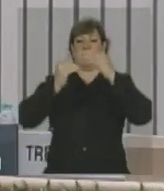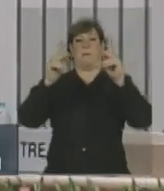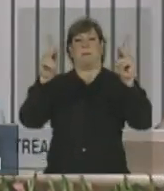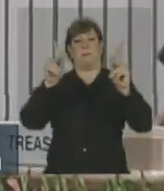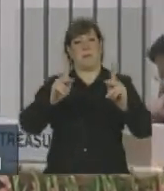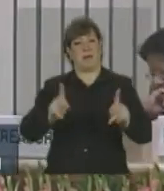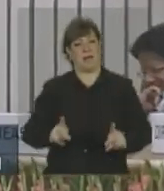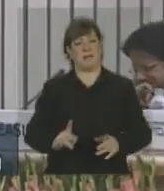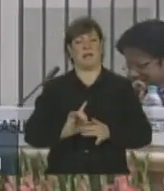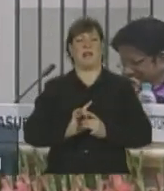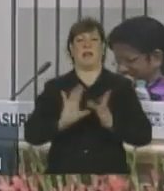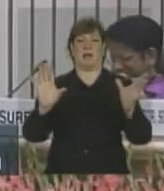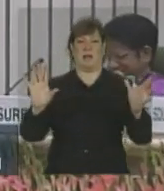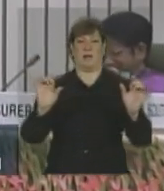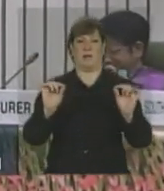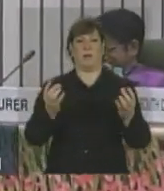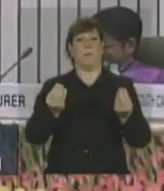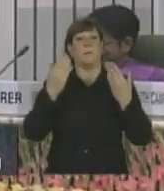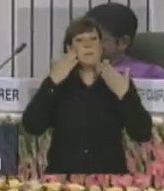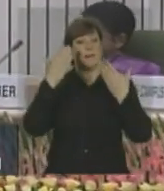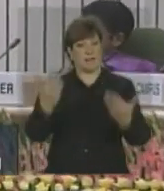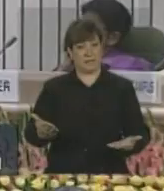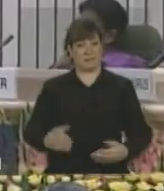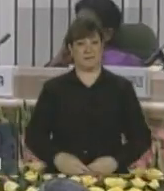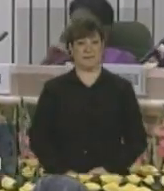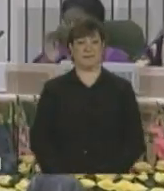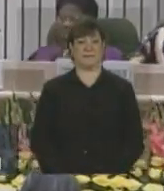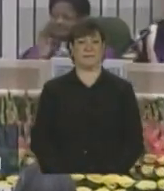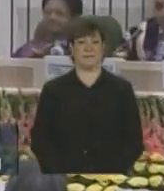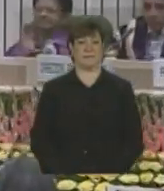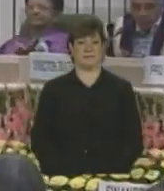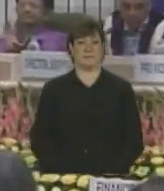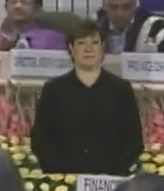paz e liberdade. Muito obrigada.